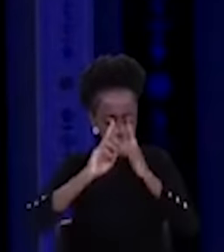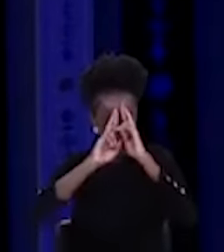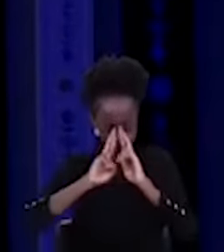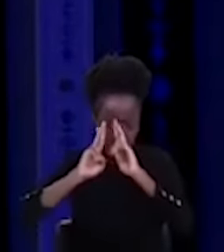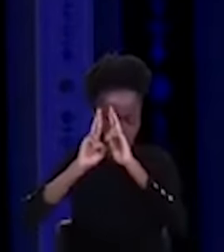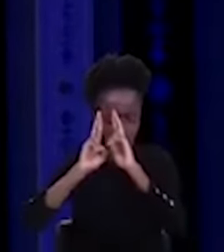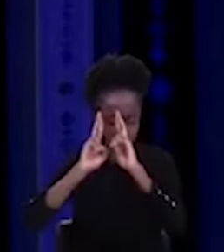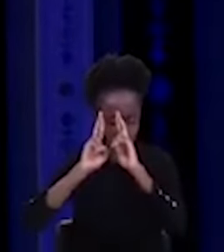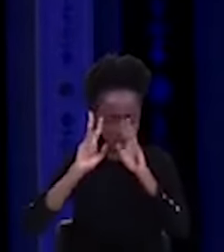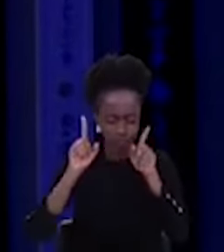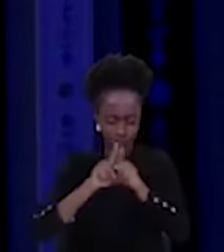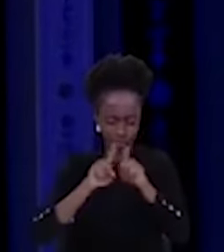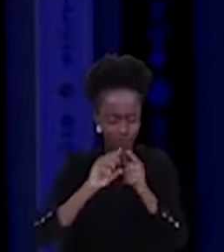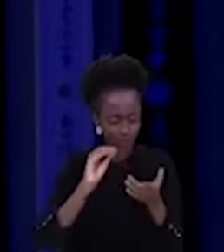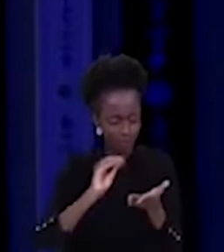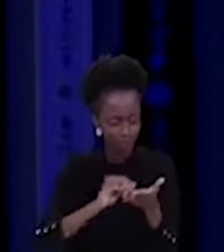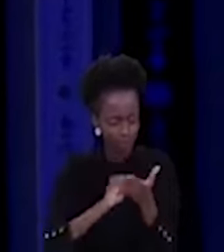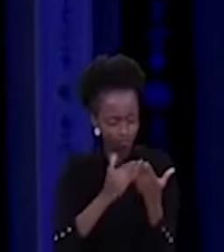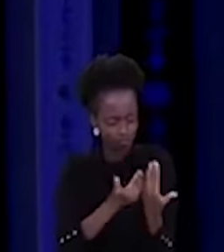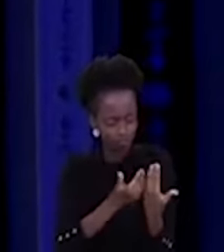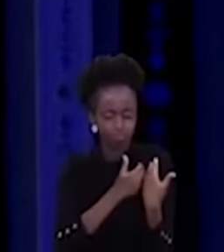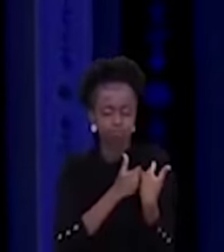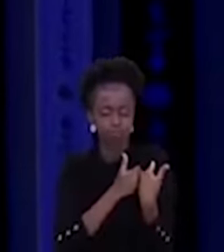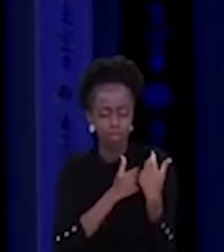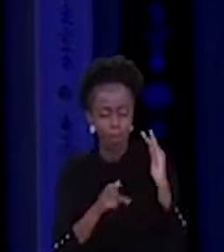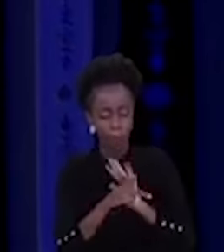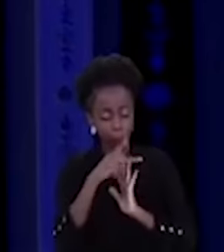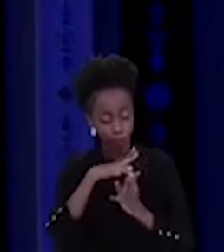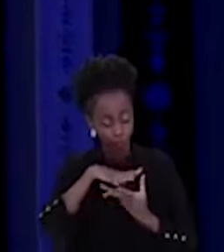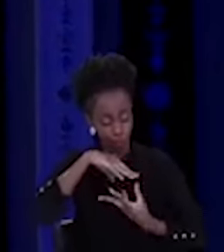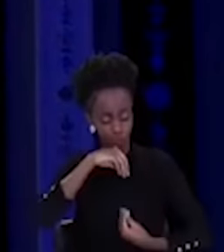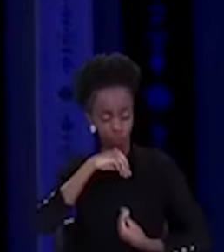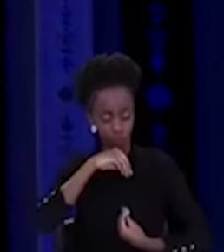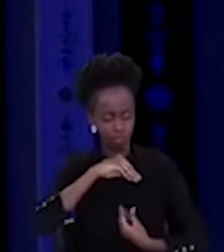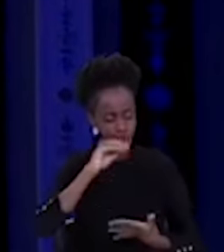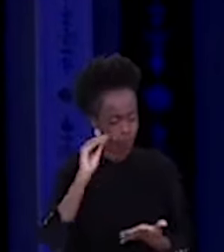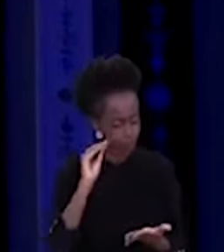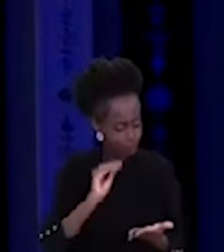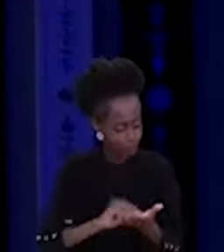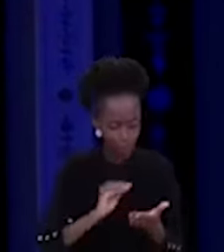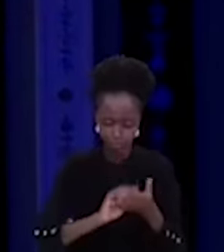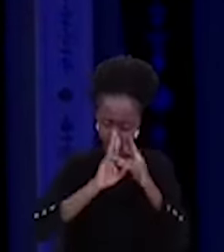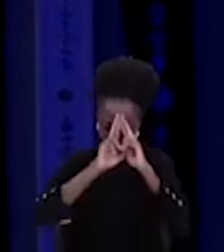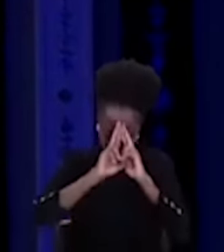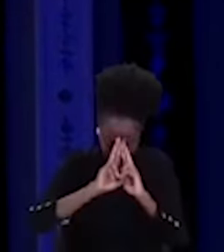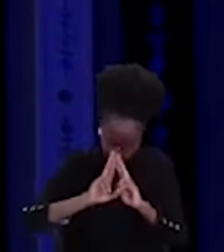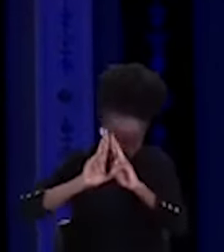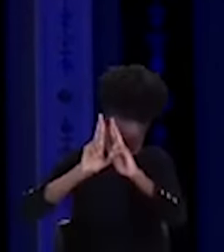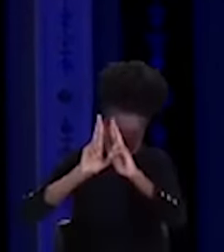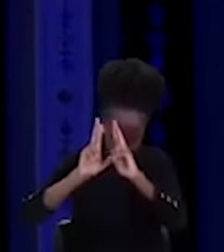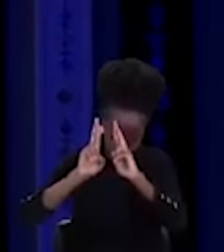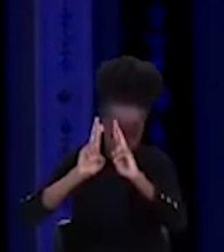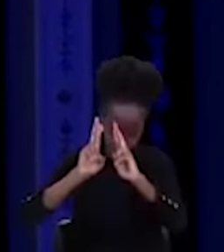falta de responsabilidade com a sua alma, por falta de respeito a